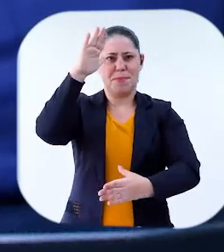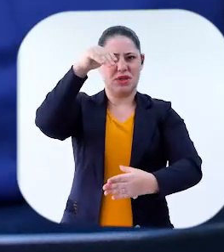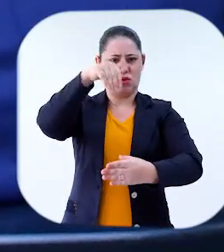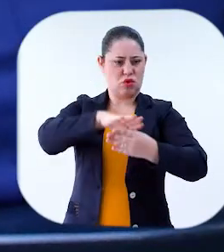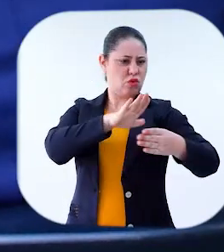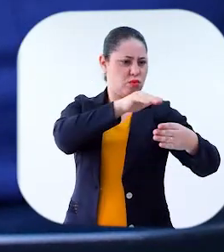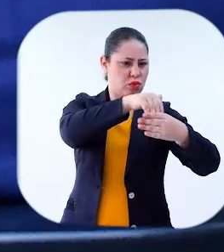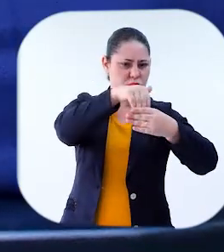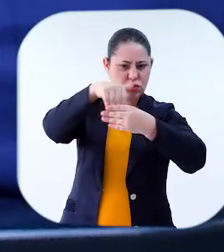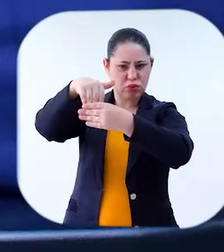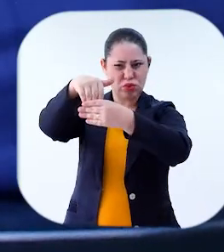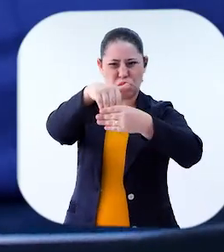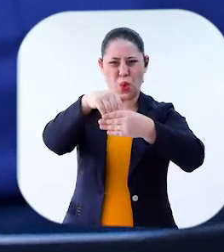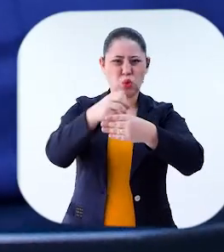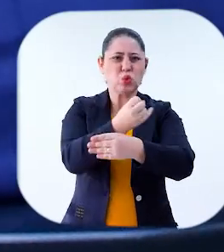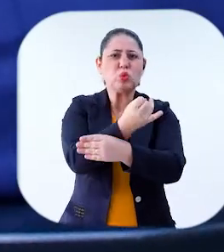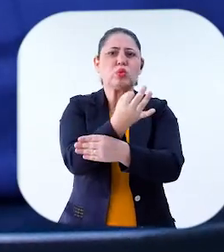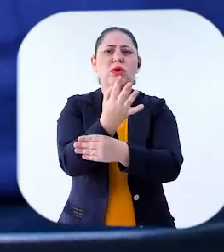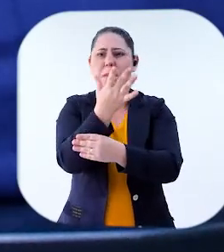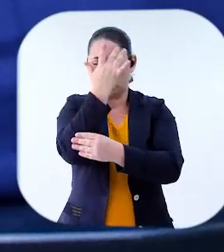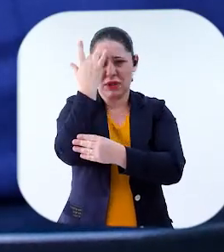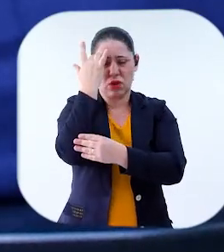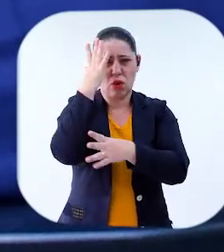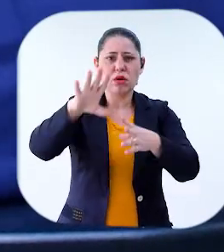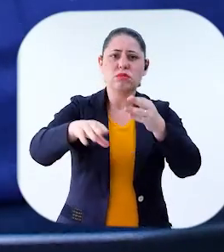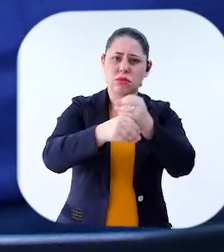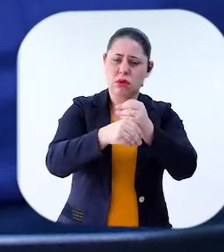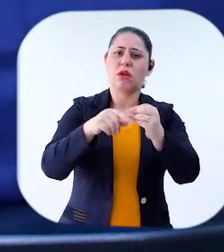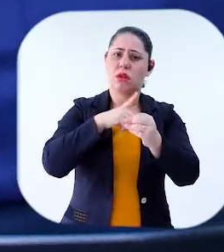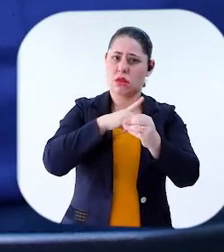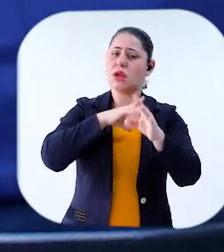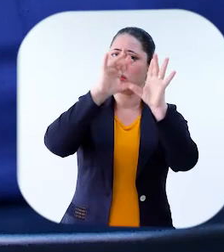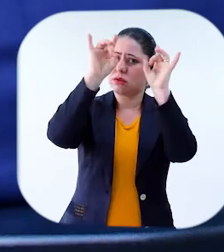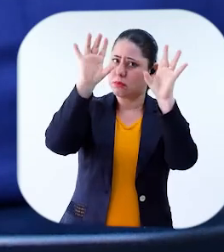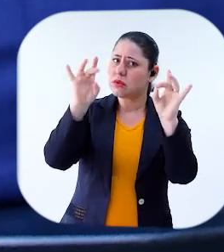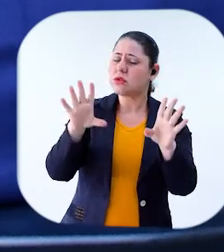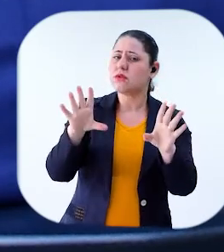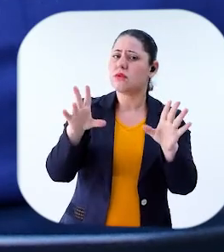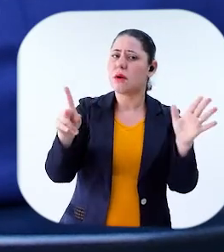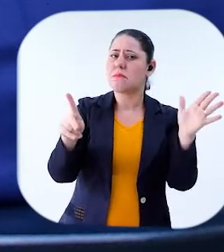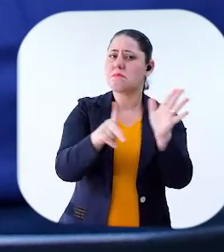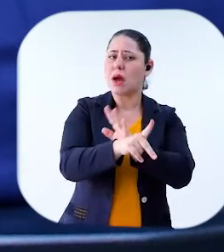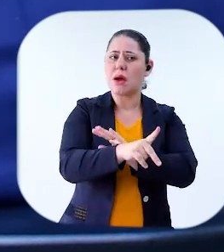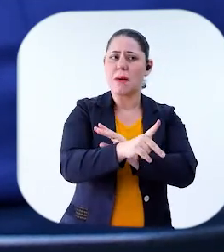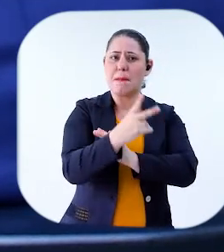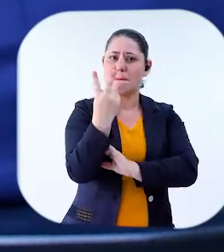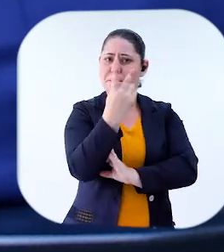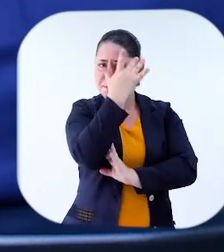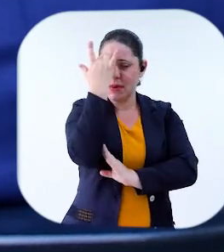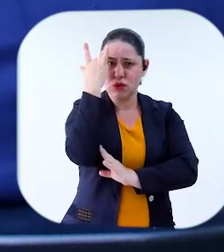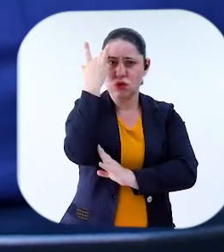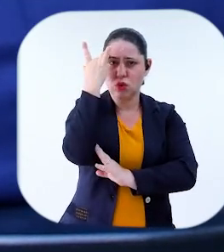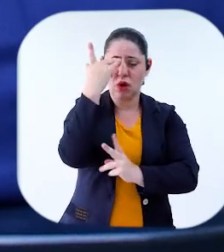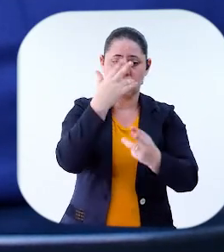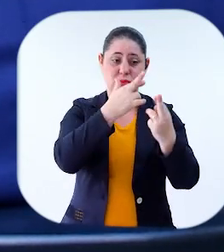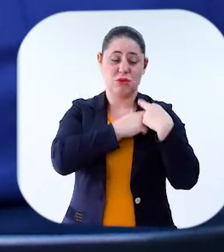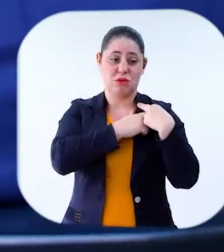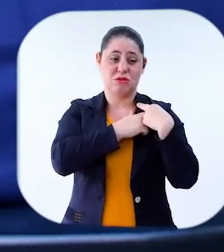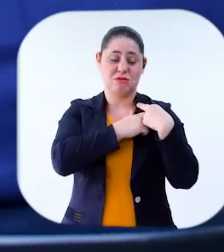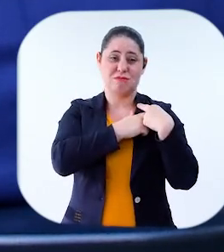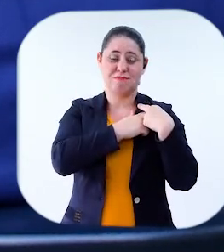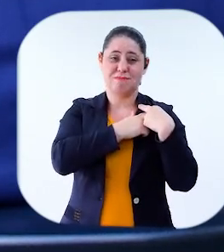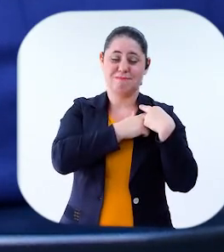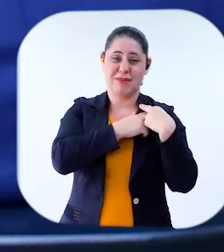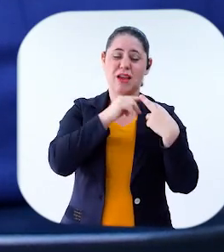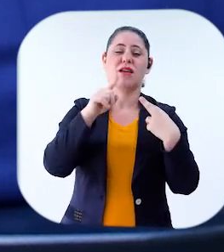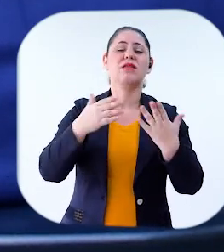estar exposto a milhares de pessoas. Vai estar exposto a milhares de pessoas. Então, a emenda trata alguma coisa especificamente sobre esses dois cidadãos aí que são